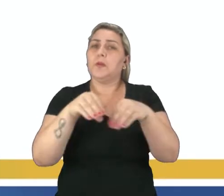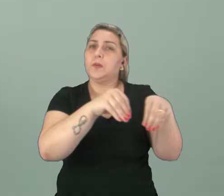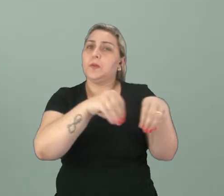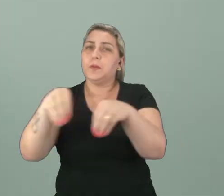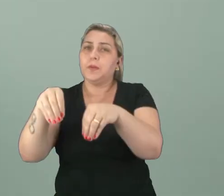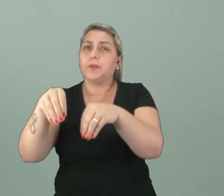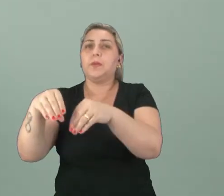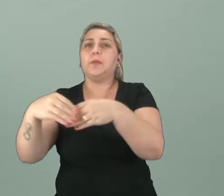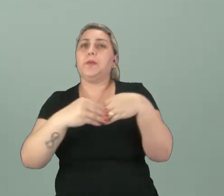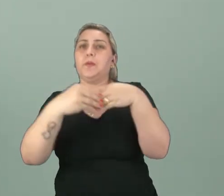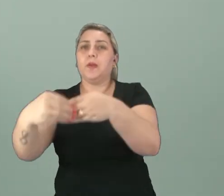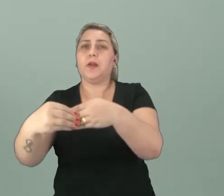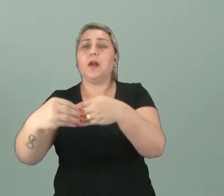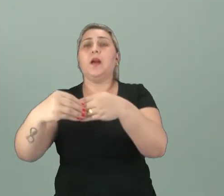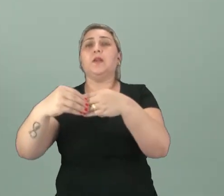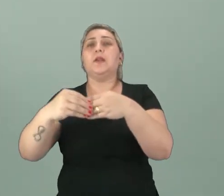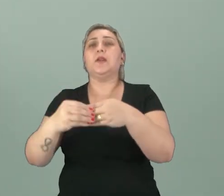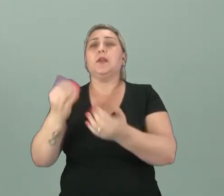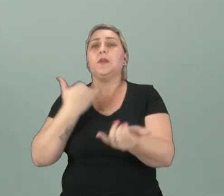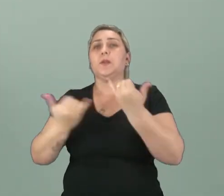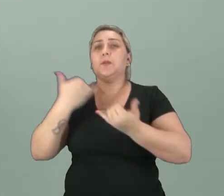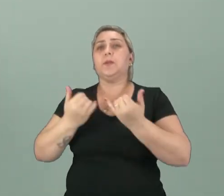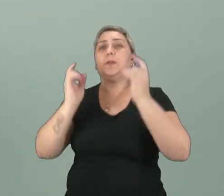é responsável, né, por comandar as nossas